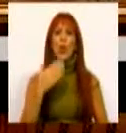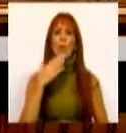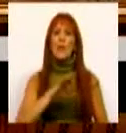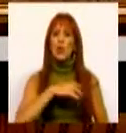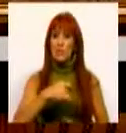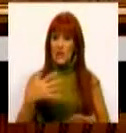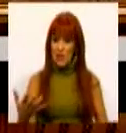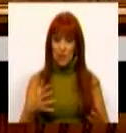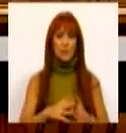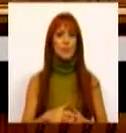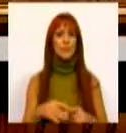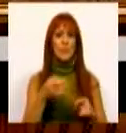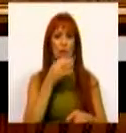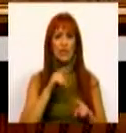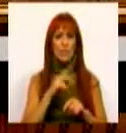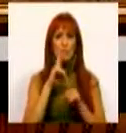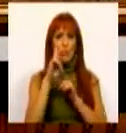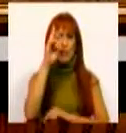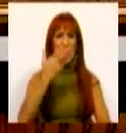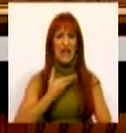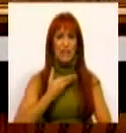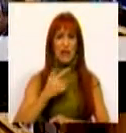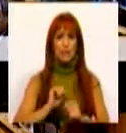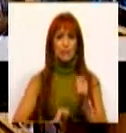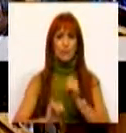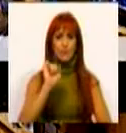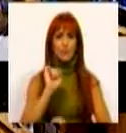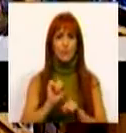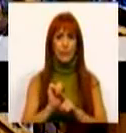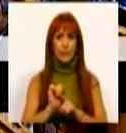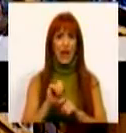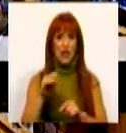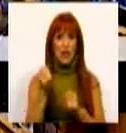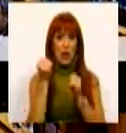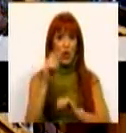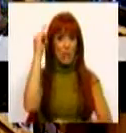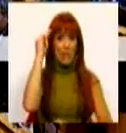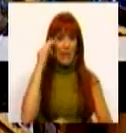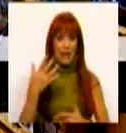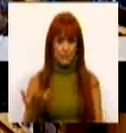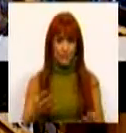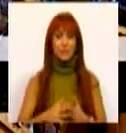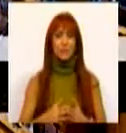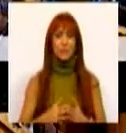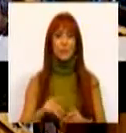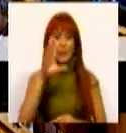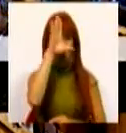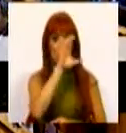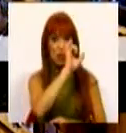Muito obrigado, Sr. Presidente. Falamos dos juros da dívida da região autónoma da Madeira ao